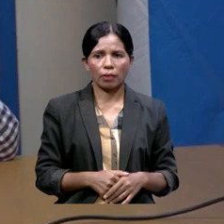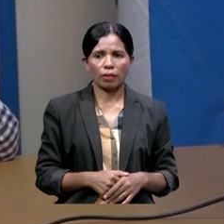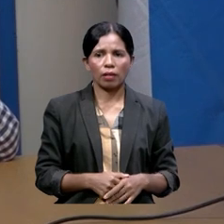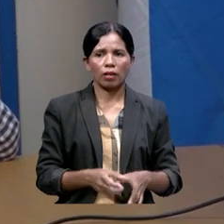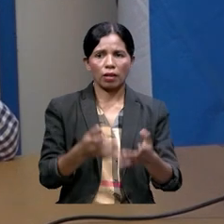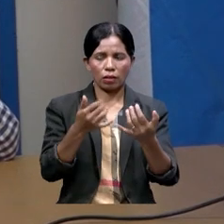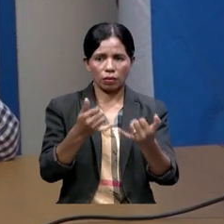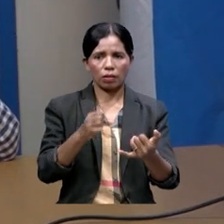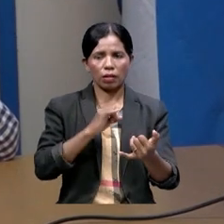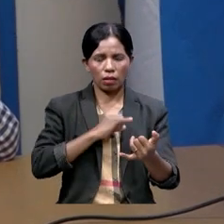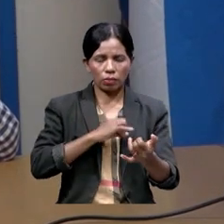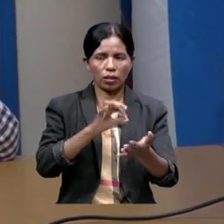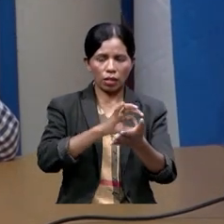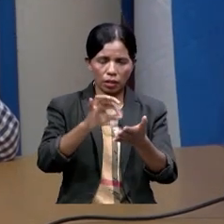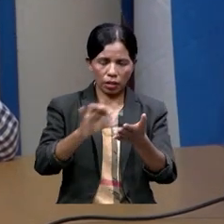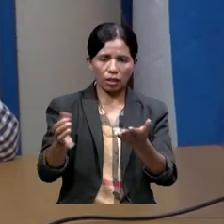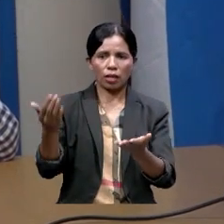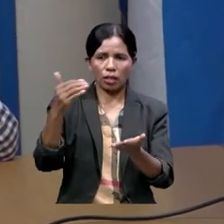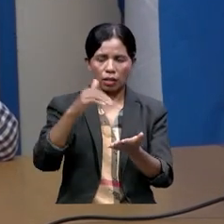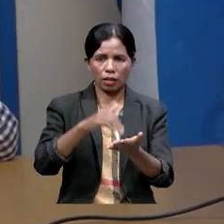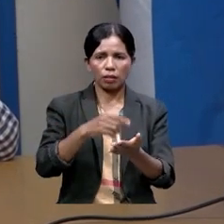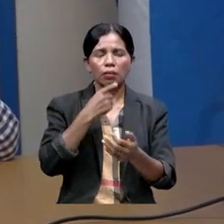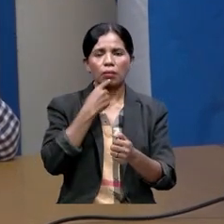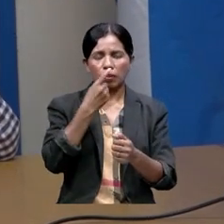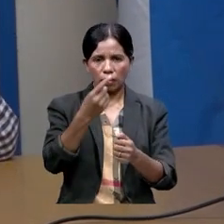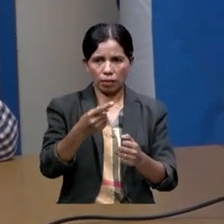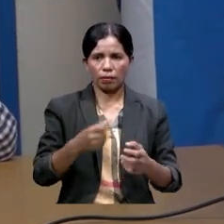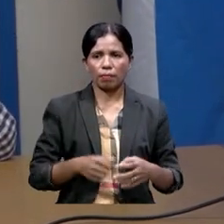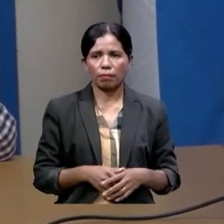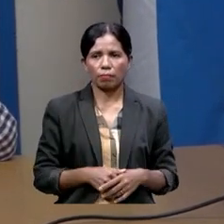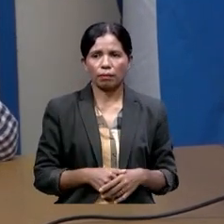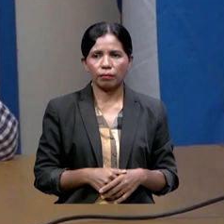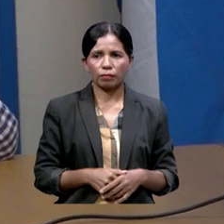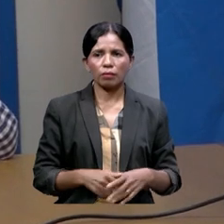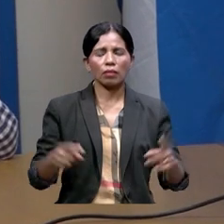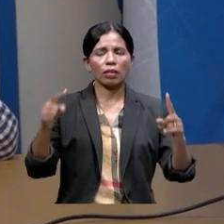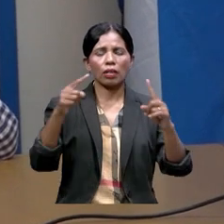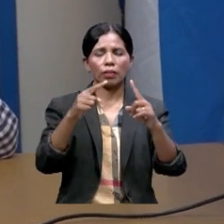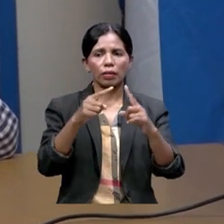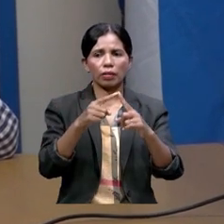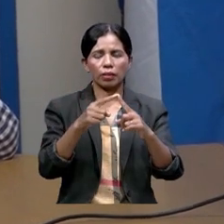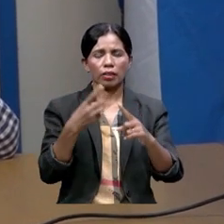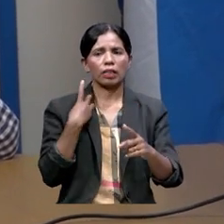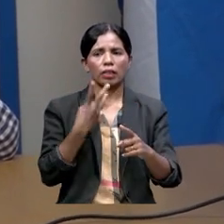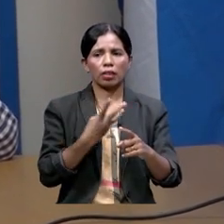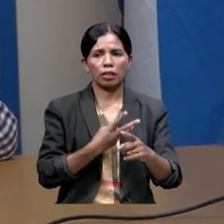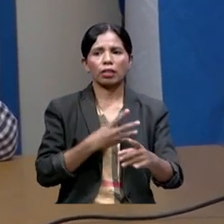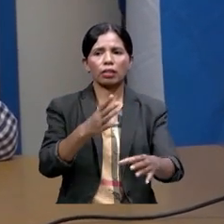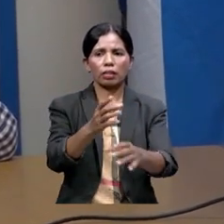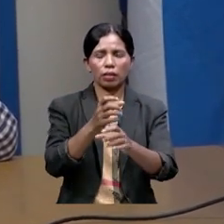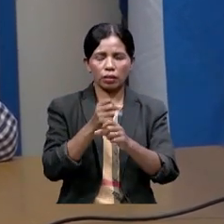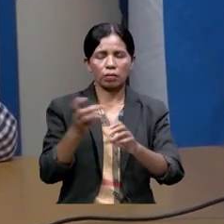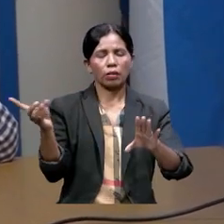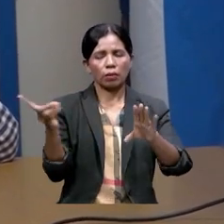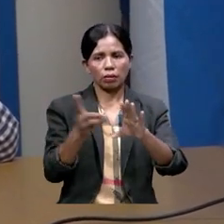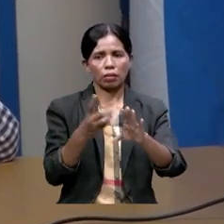Agora vamos saber que tinha dalida pode de hankata to dit makida be ita simu dit maka dokumenta ne